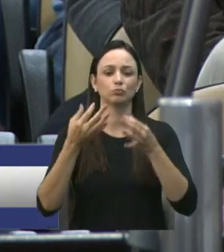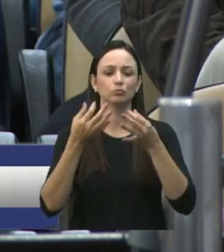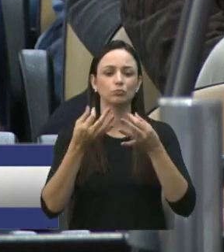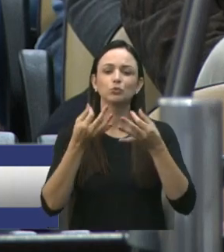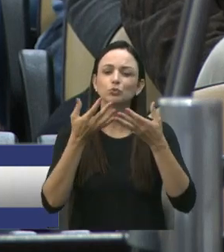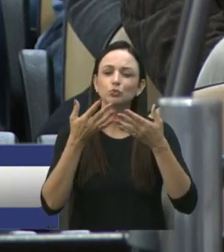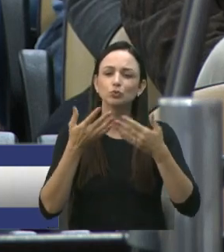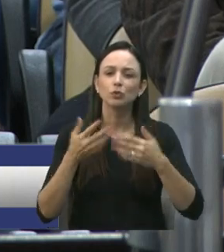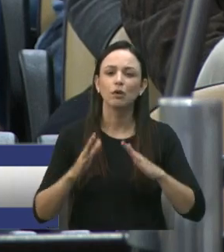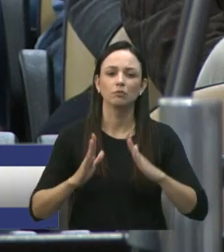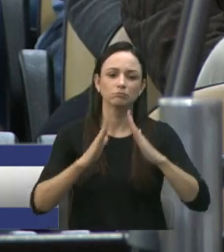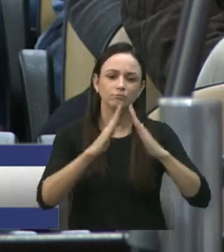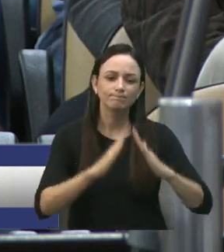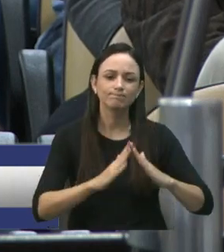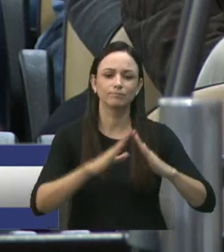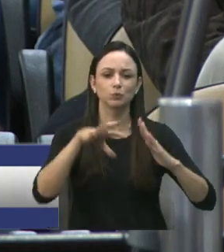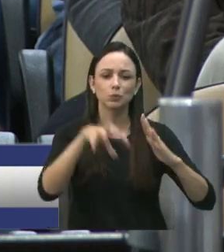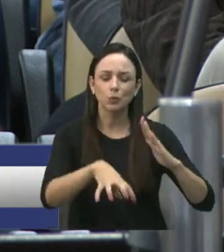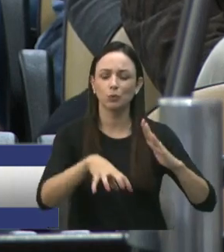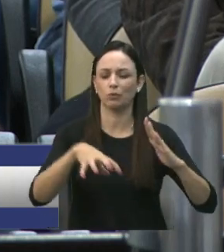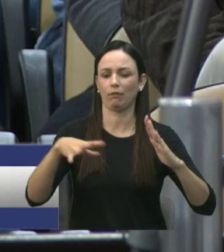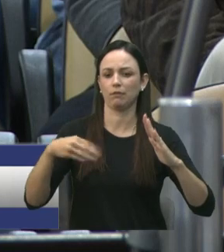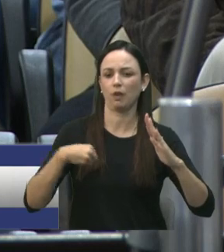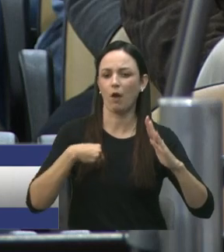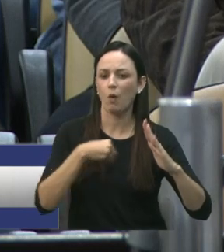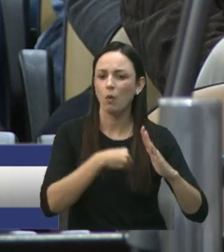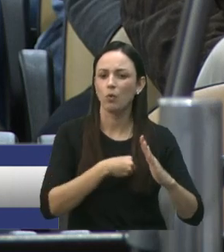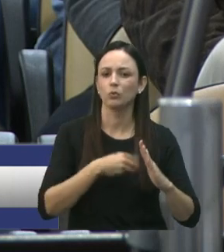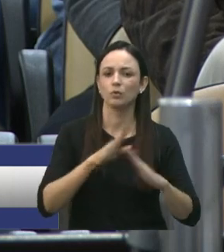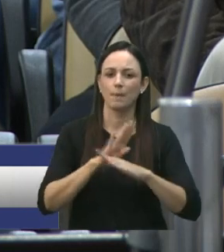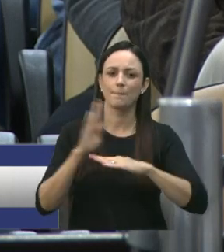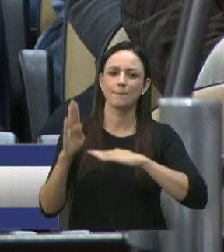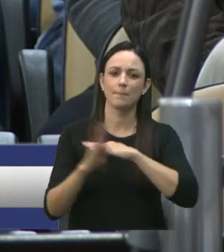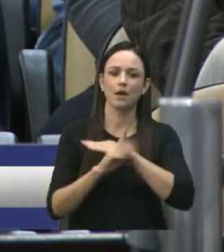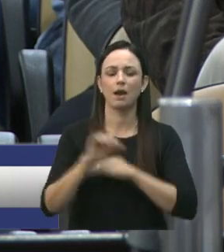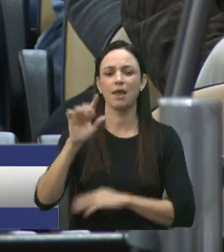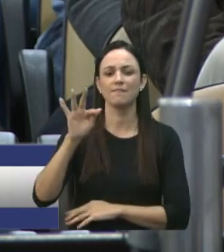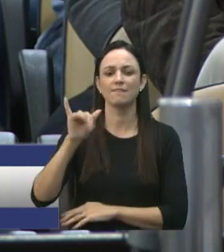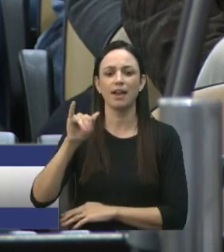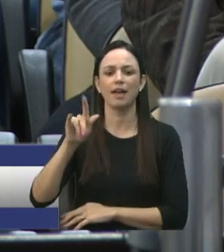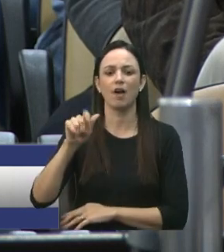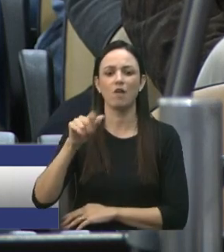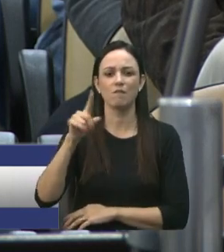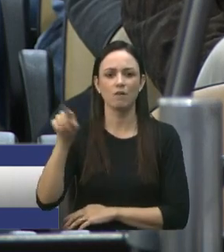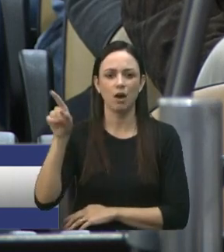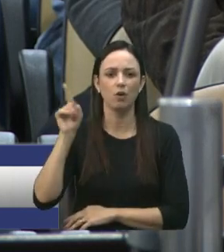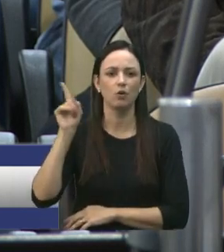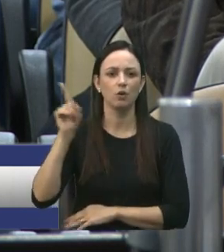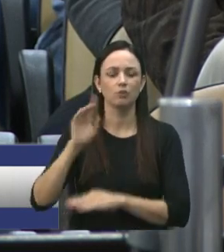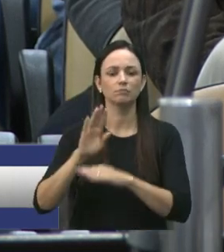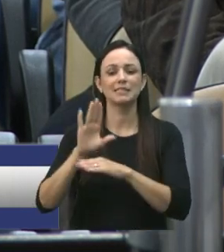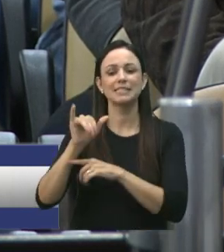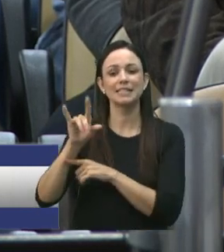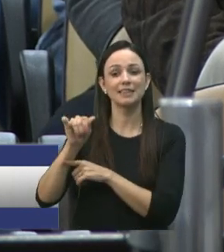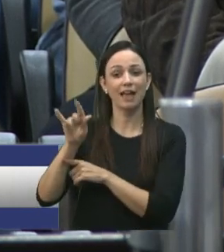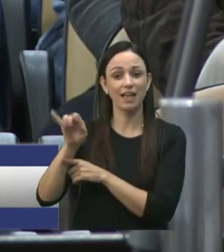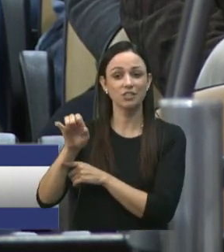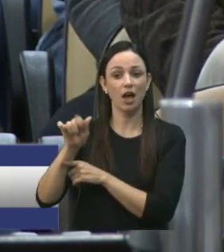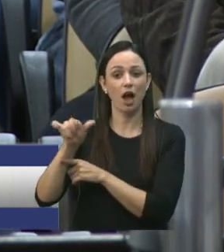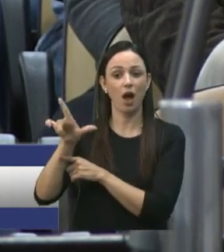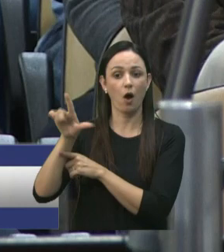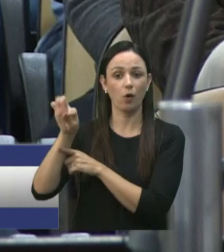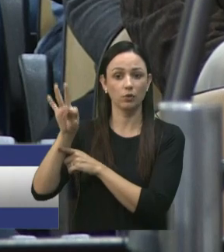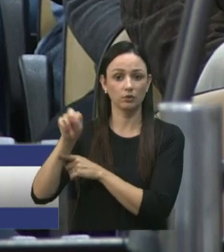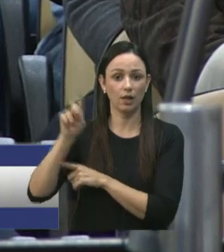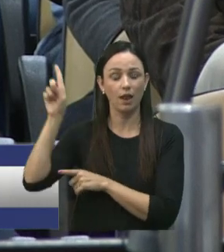estrutura, creche, posto de saúde, para os bairros lá de cima, do Frei Galvão, Cidade Alta, que nesse momento é o que a gente pensa que é o que